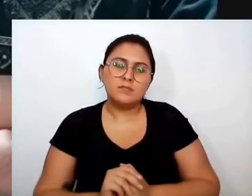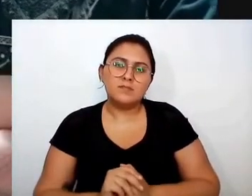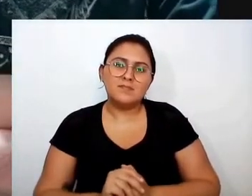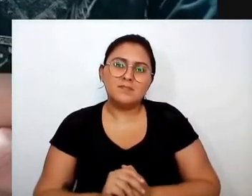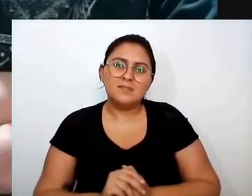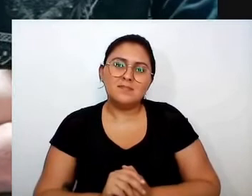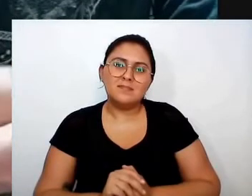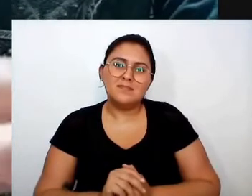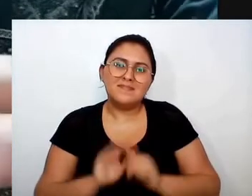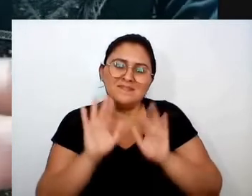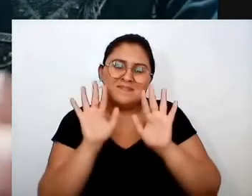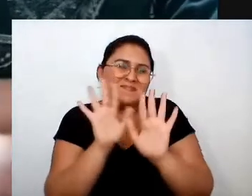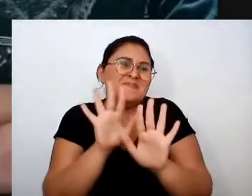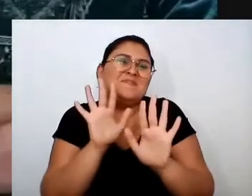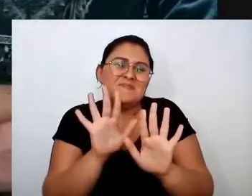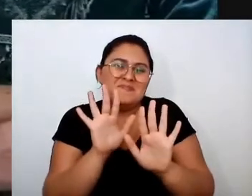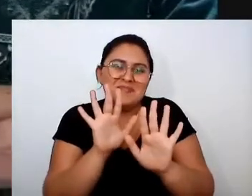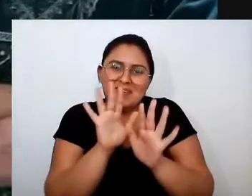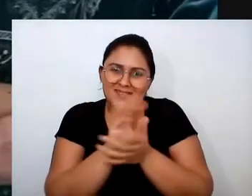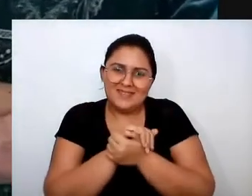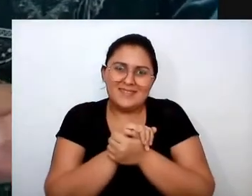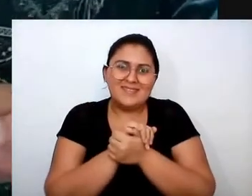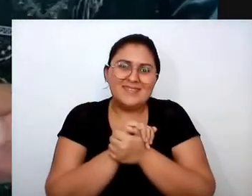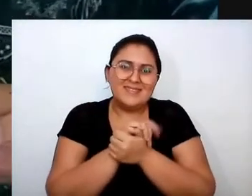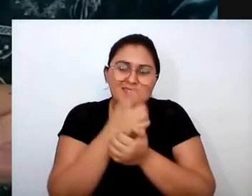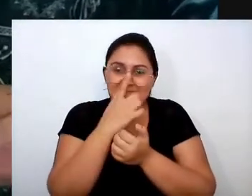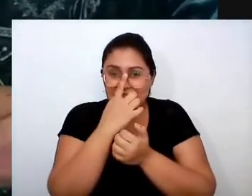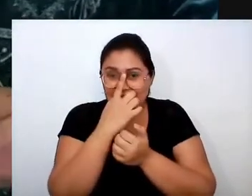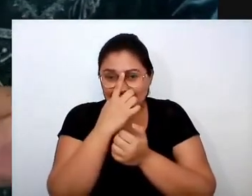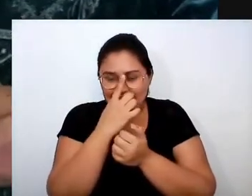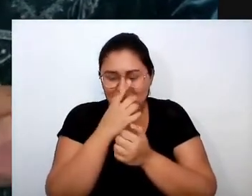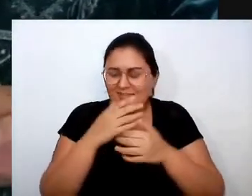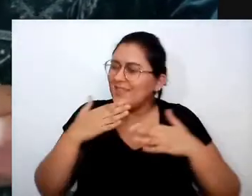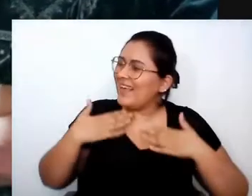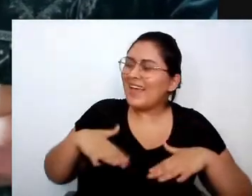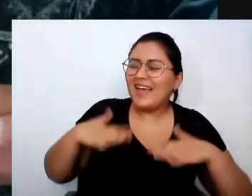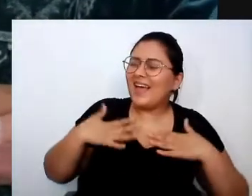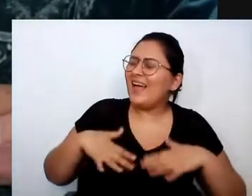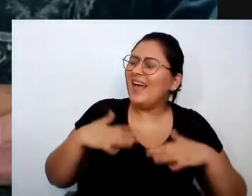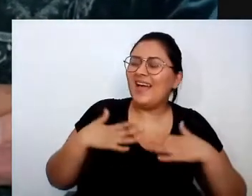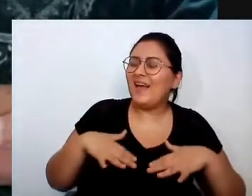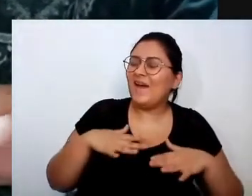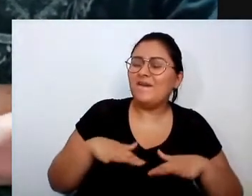Minha nossa, peraí que eu tô. Ah, calma, tranquilo.